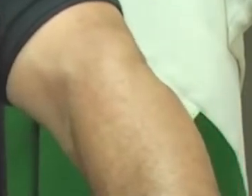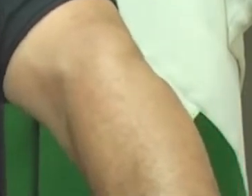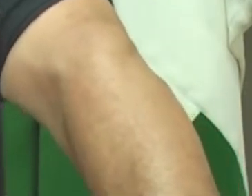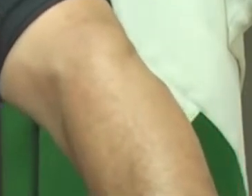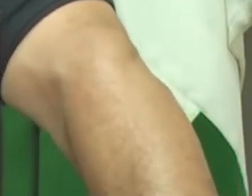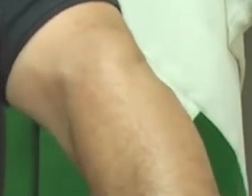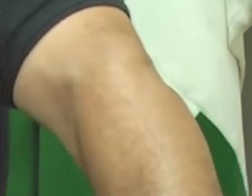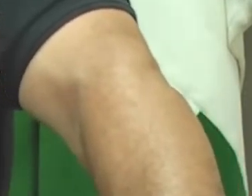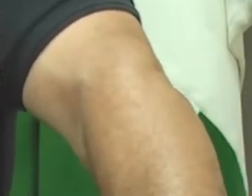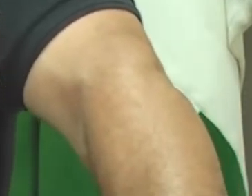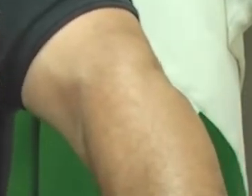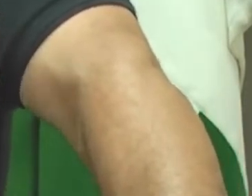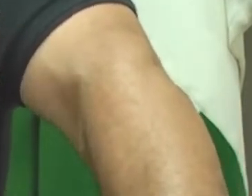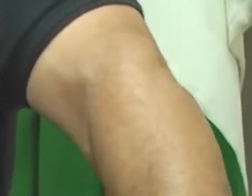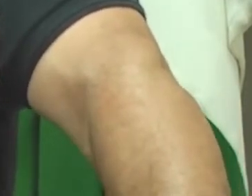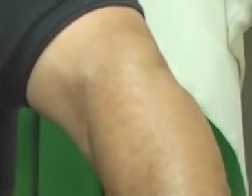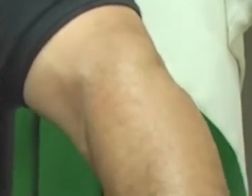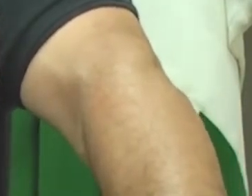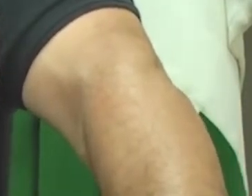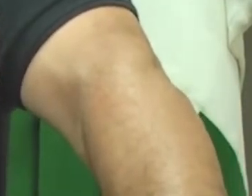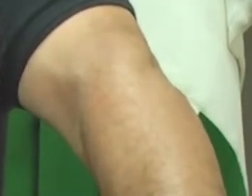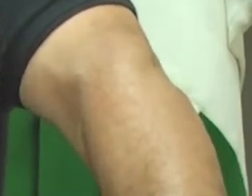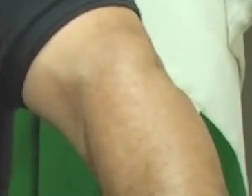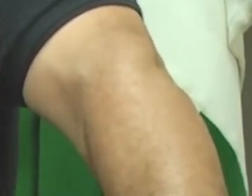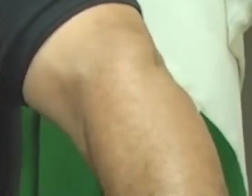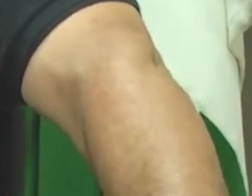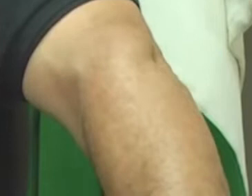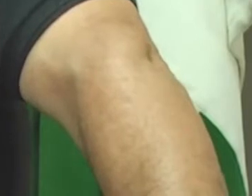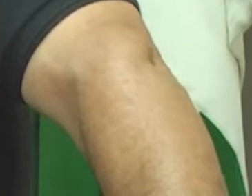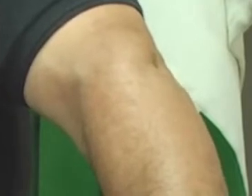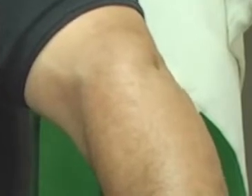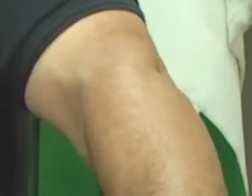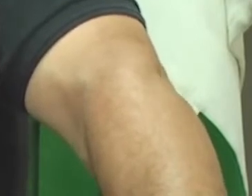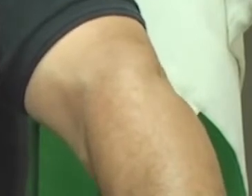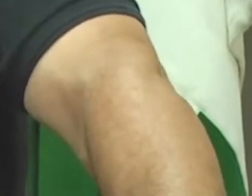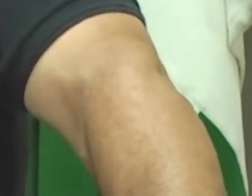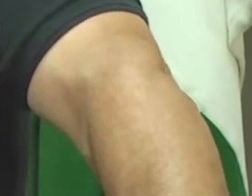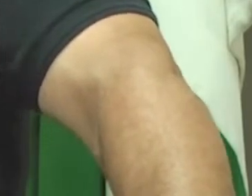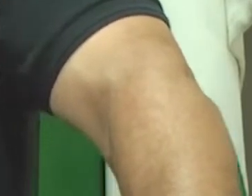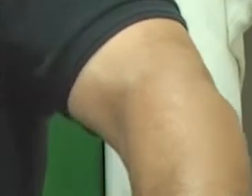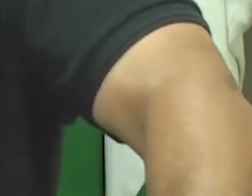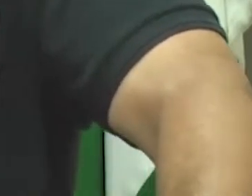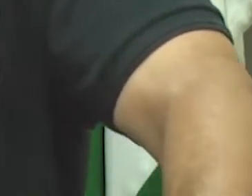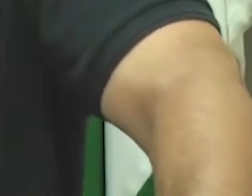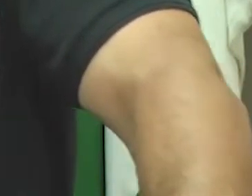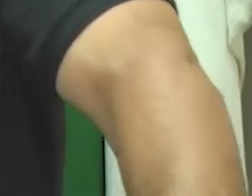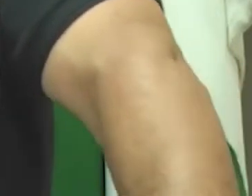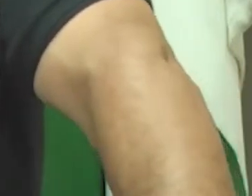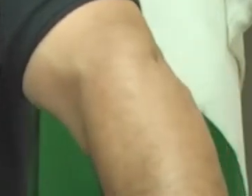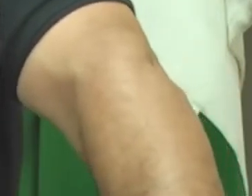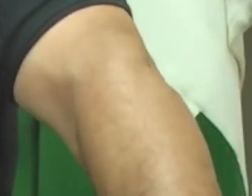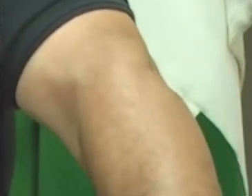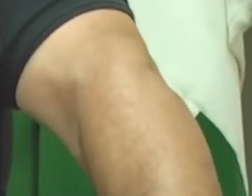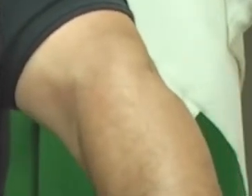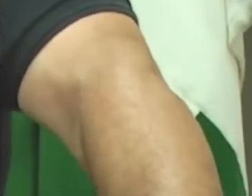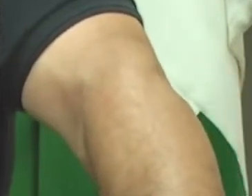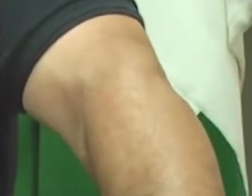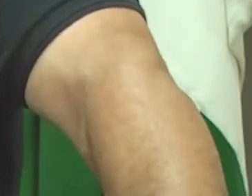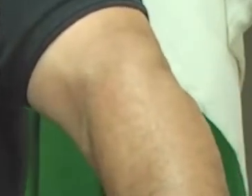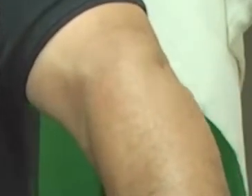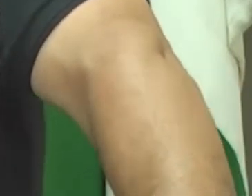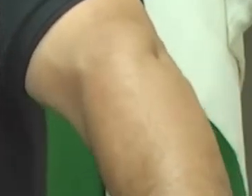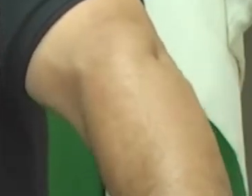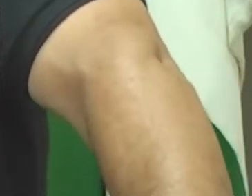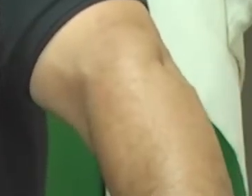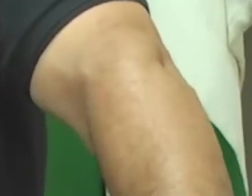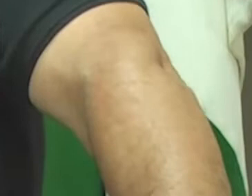vi ninguém, ou não vi todos nós, vereadores, sair daqui lá no governo do estado, pediu por que, que o governador do estado está fechando